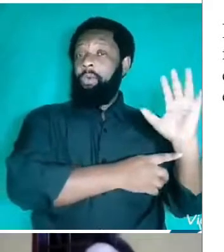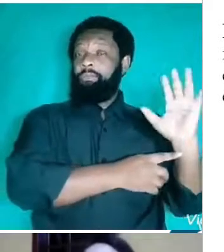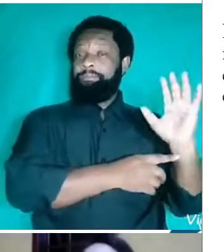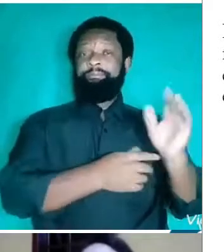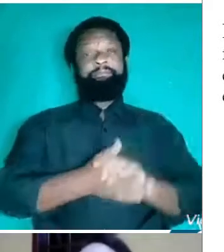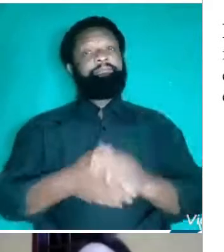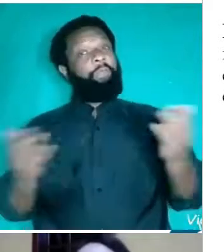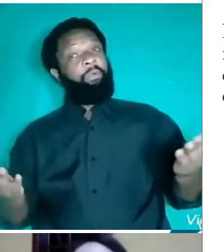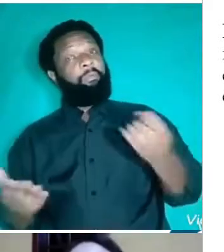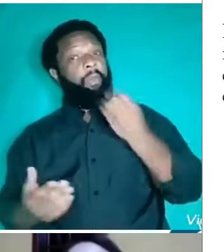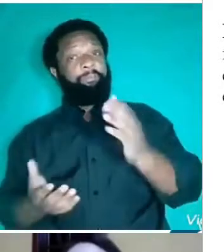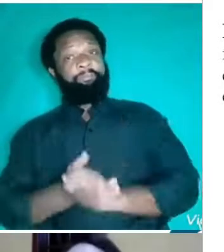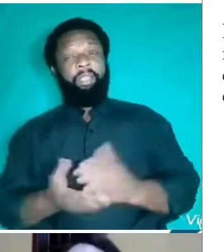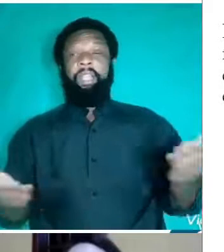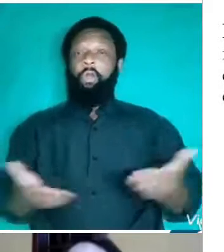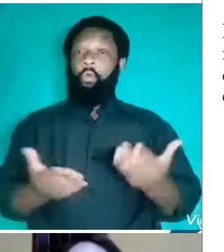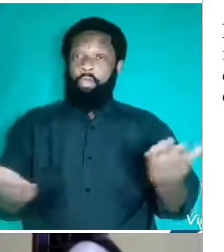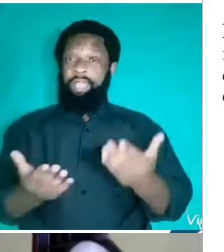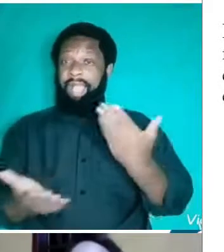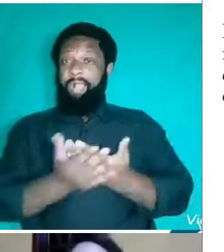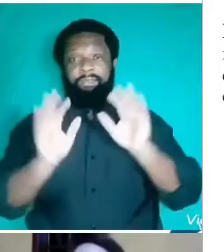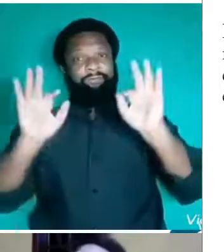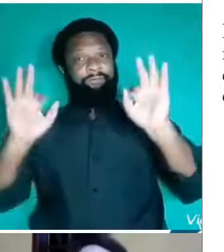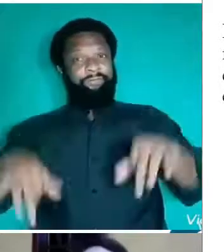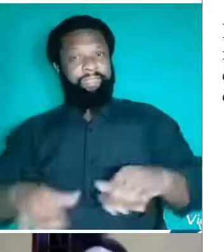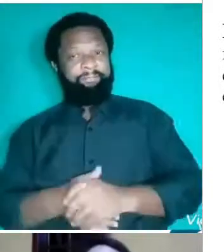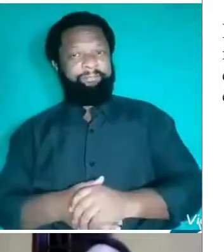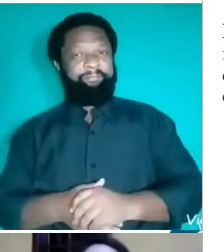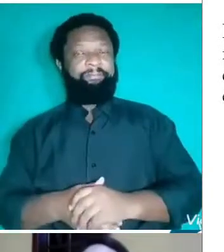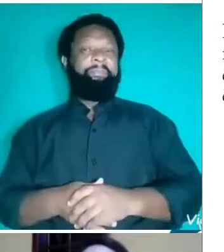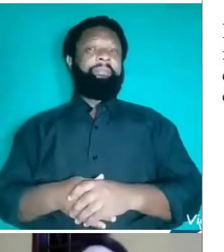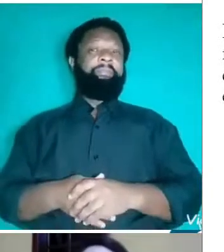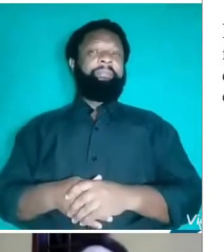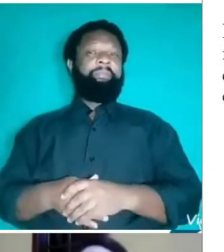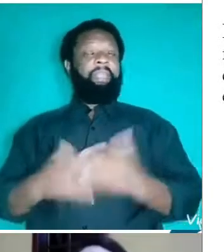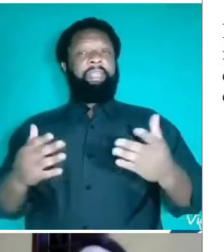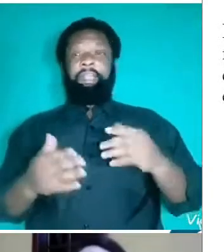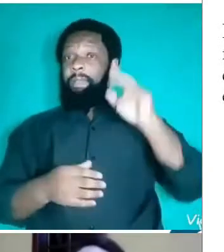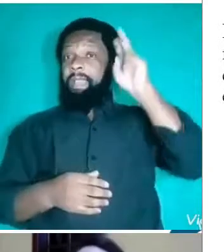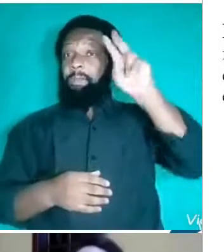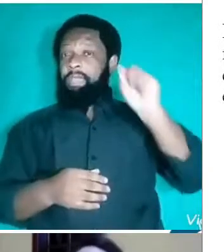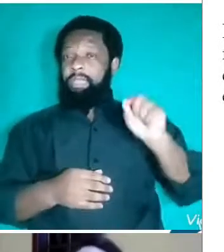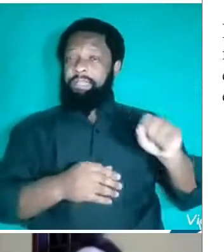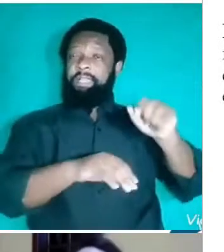procurem os tutores de vocês caso haja alguma dúvida, tá bom? Um grande abraço e até a próxima.